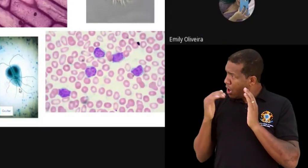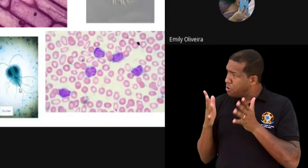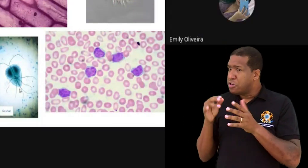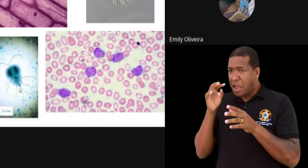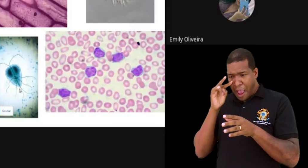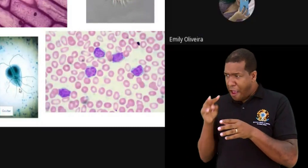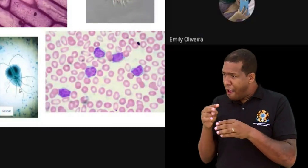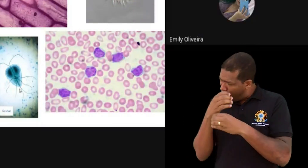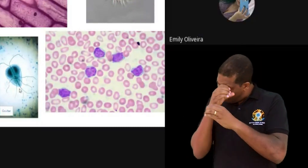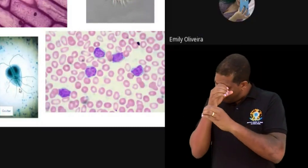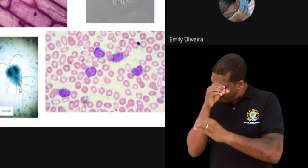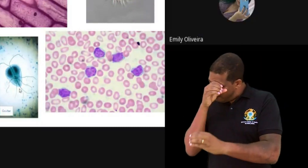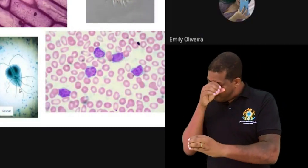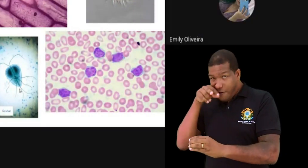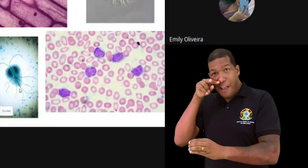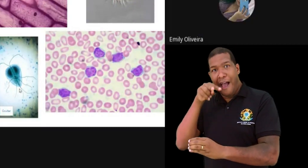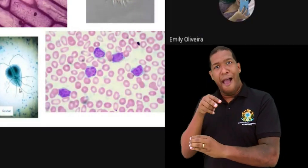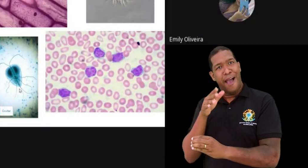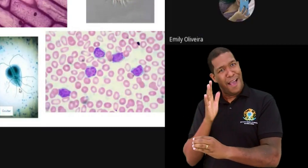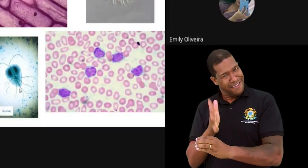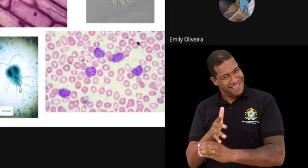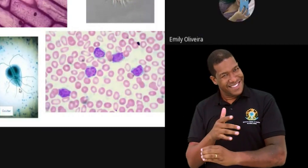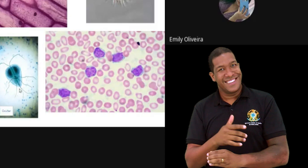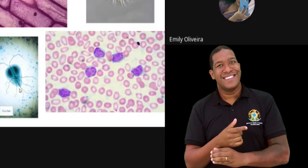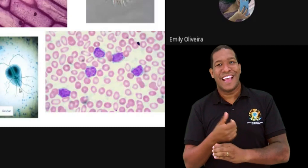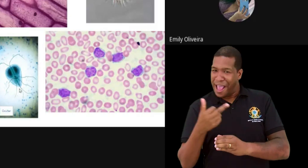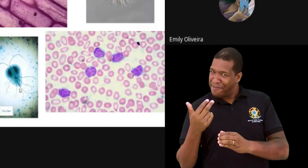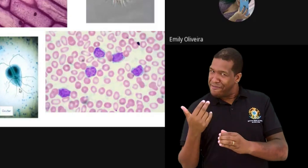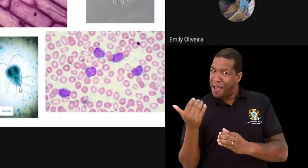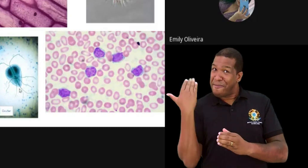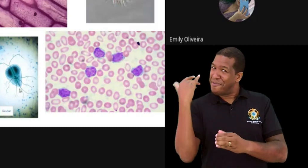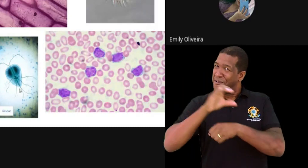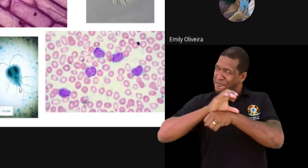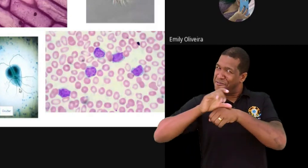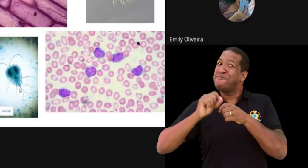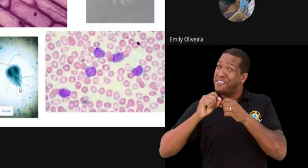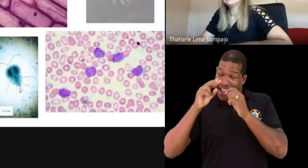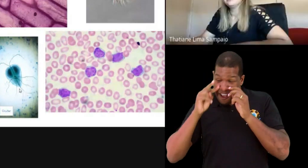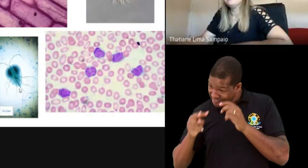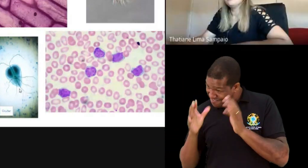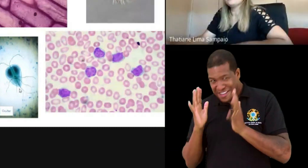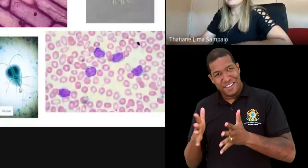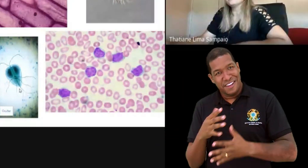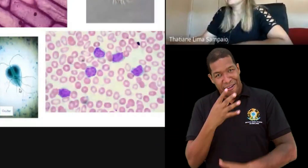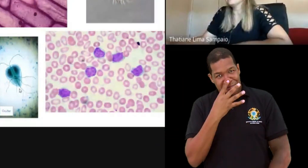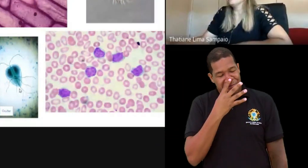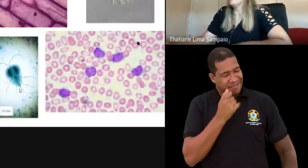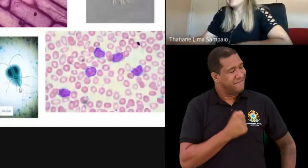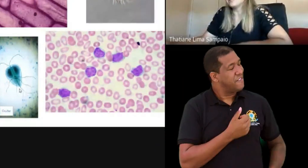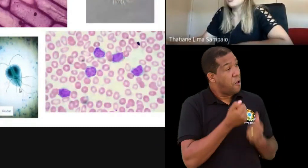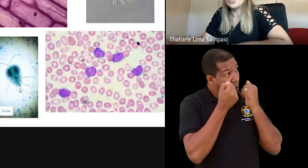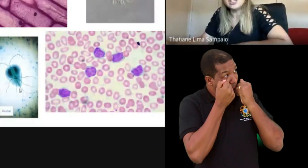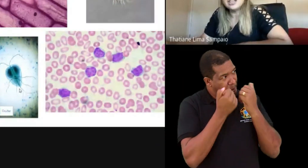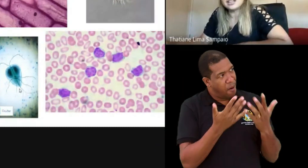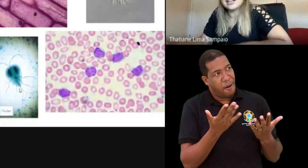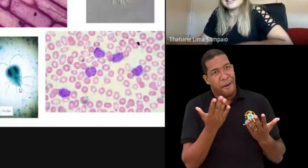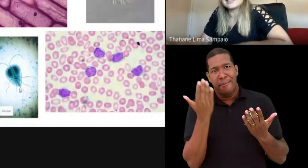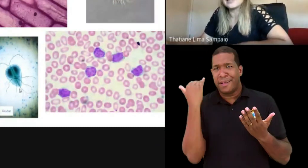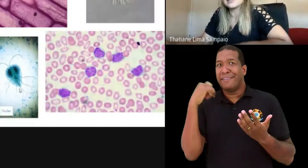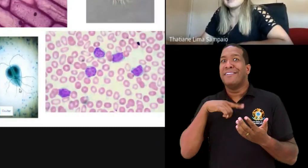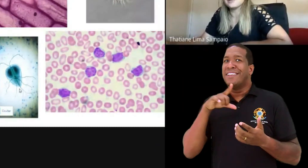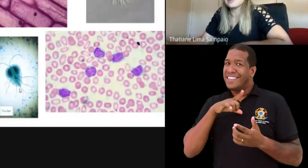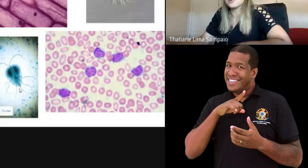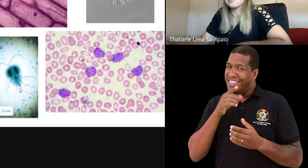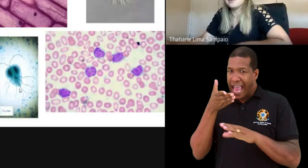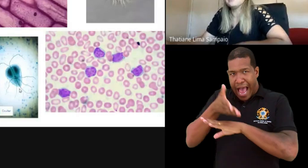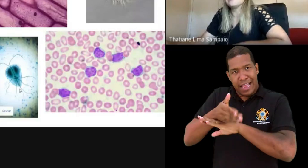no microscópio e várias outras coisas também, quando eu fazia curso. Que bom, então você estava num lugar que tinha acesso a